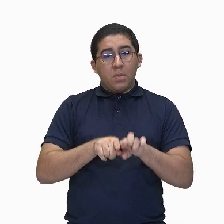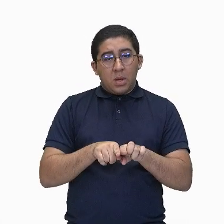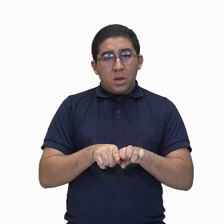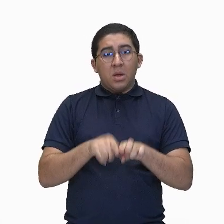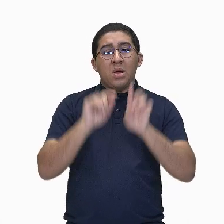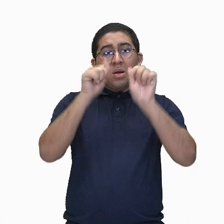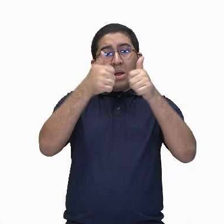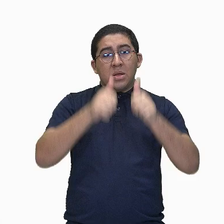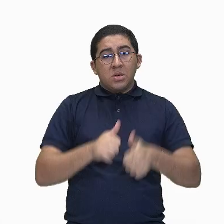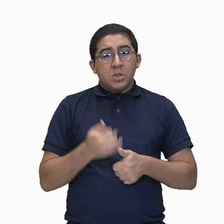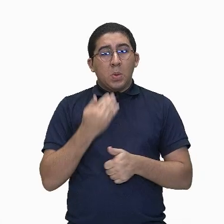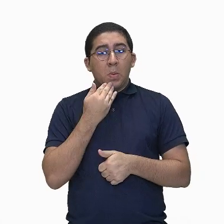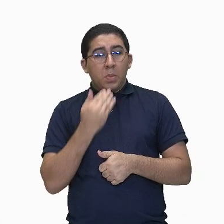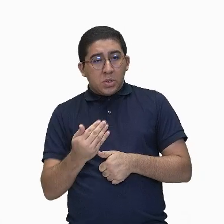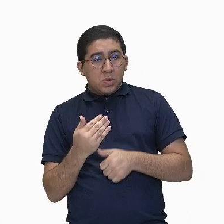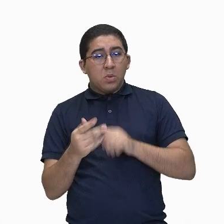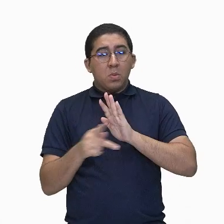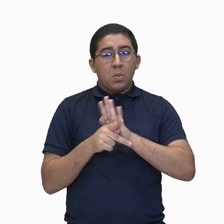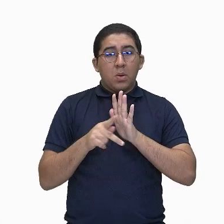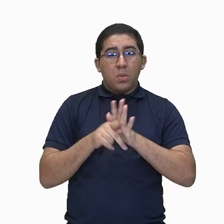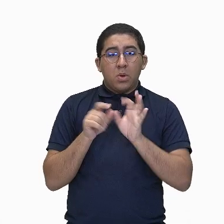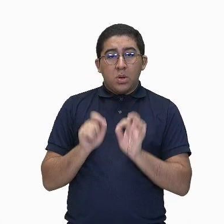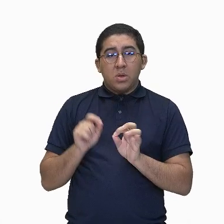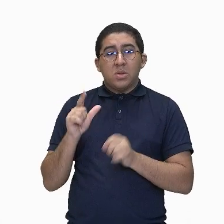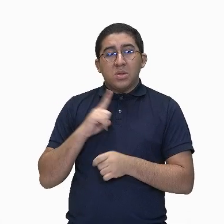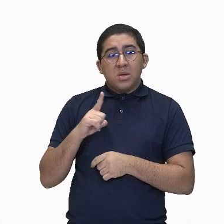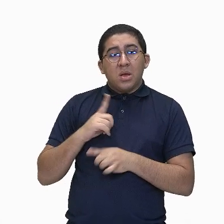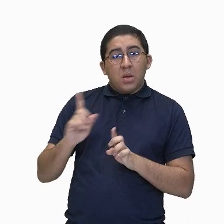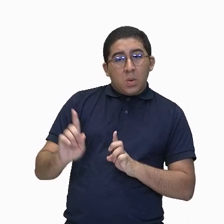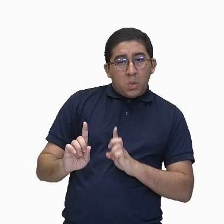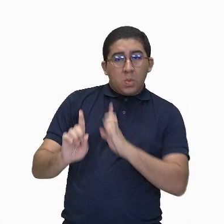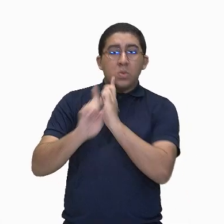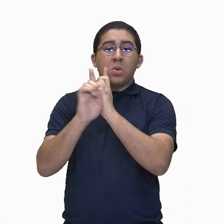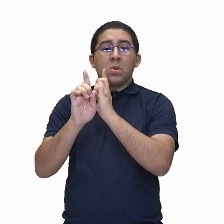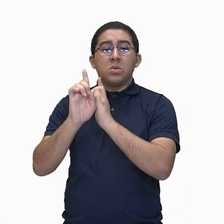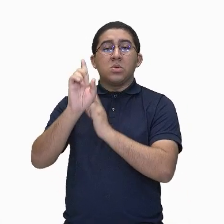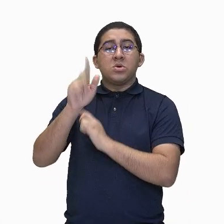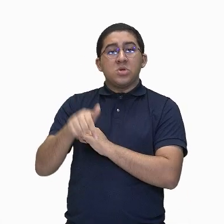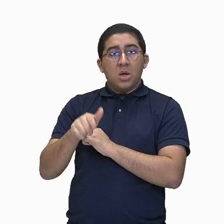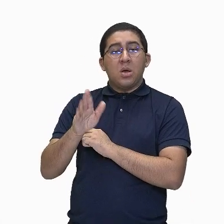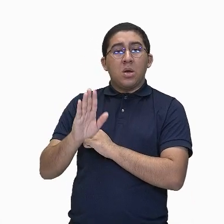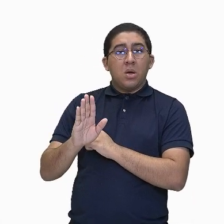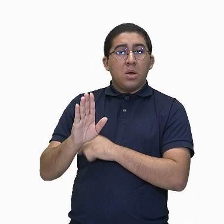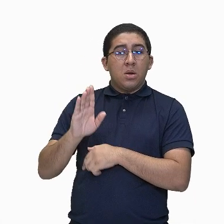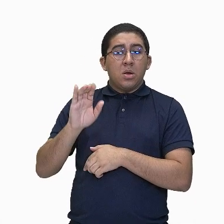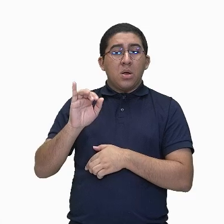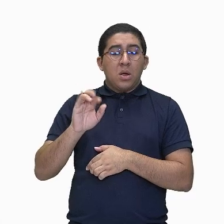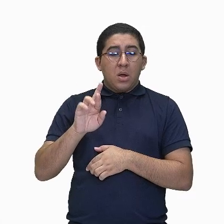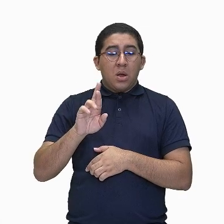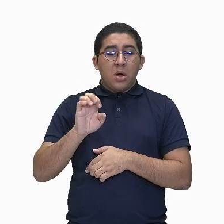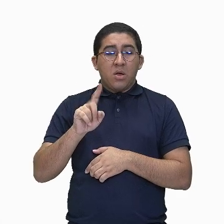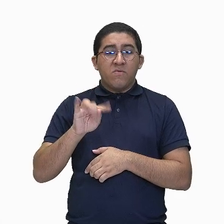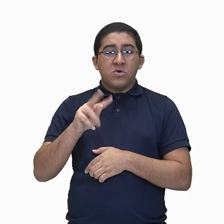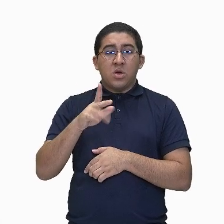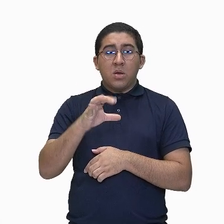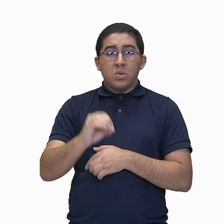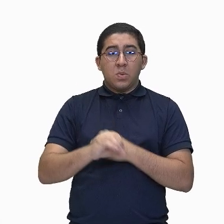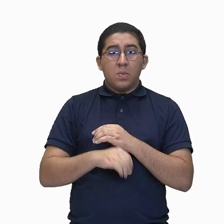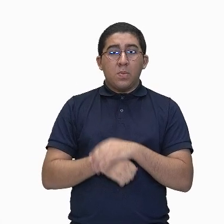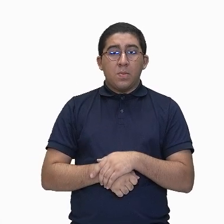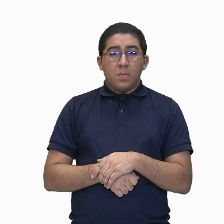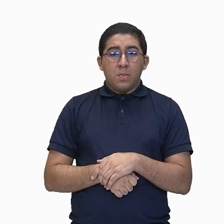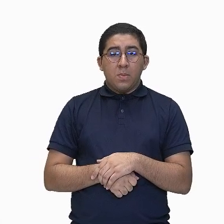fugiram, avaliem seu pedido de serem reconhecidos como refugiados. Ou seja, ele está fazendo